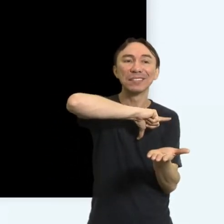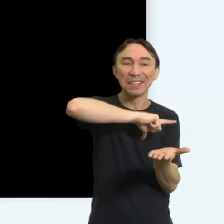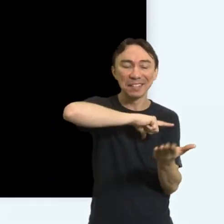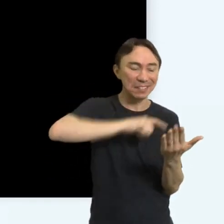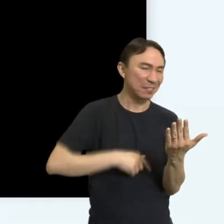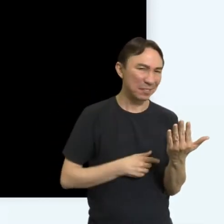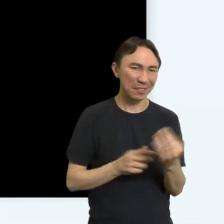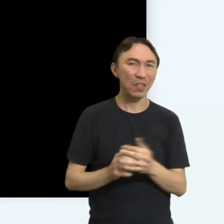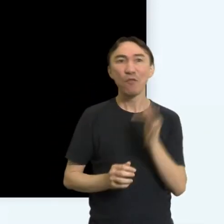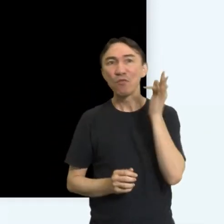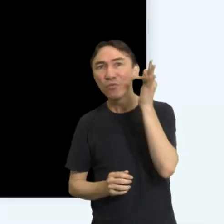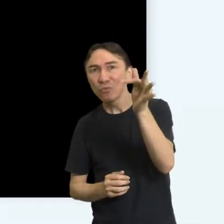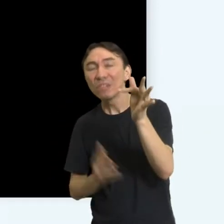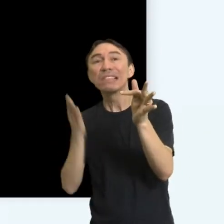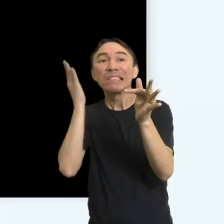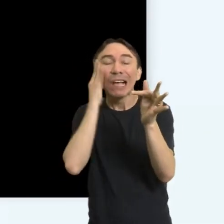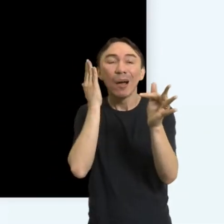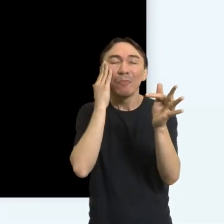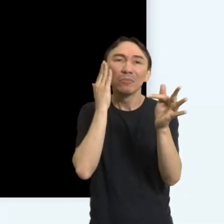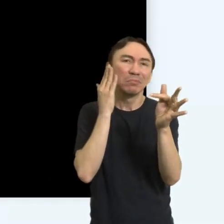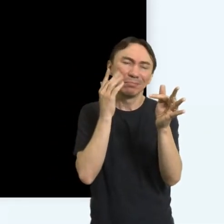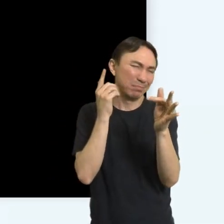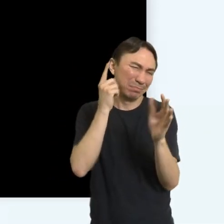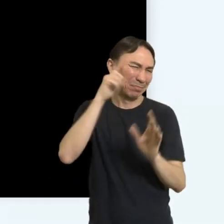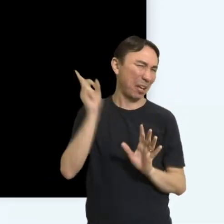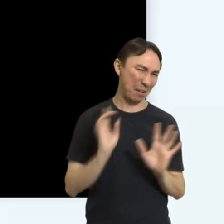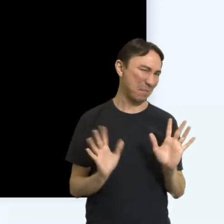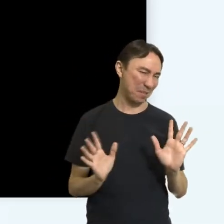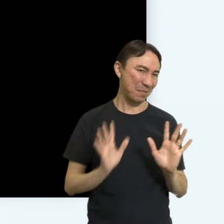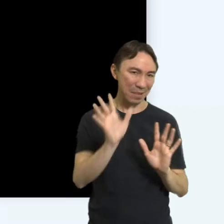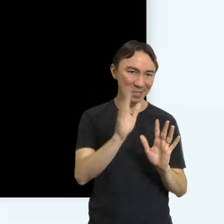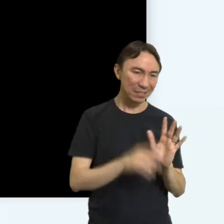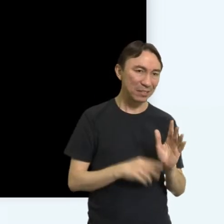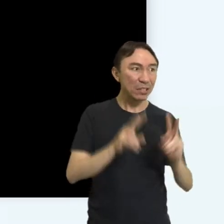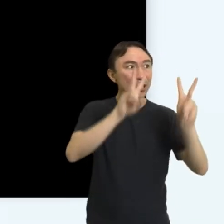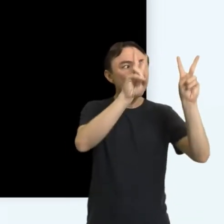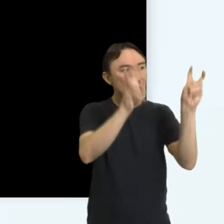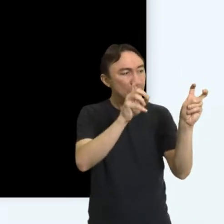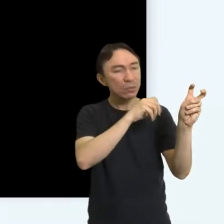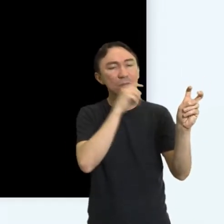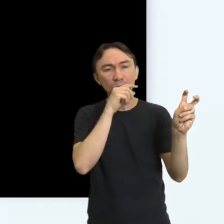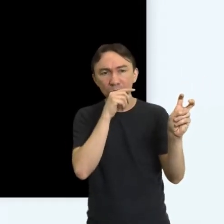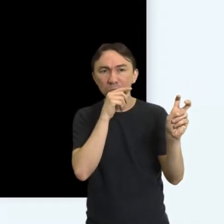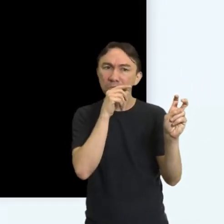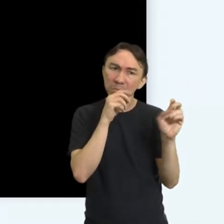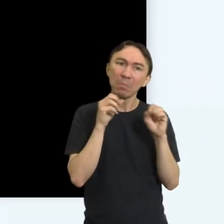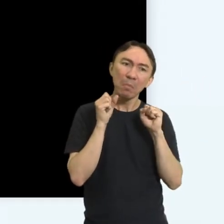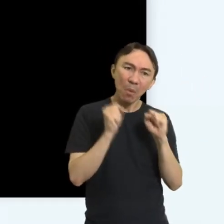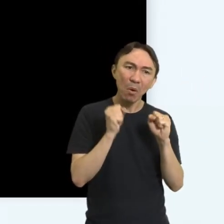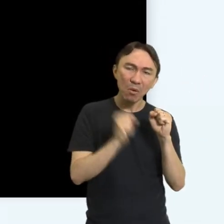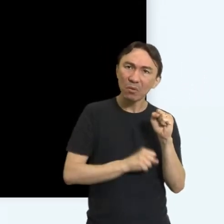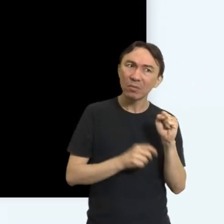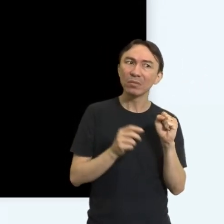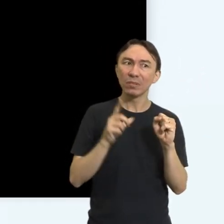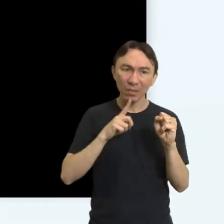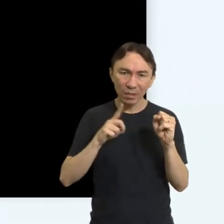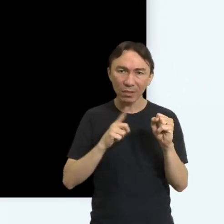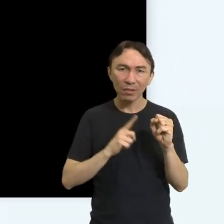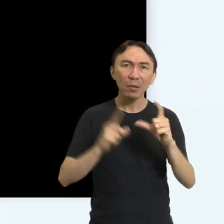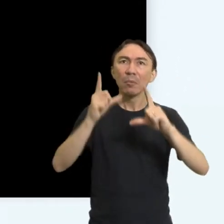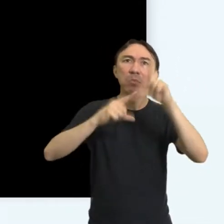prevê o futuro, mas só pelo título do livro do Monteiro Lobato, dá para imaginar que alguma coisa de céu vai aparecer nessa